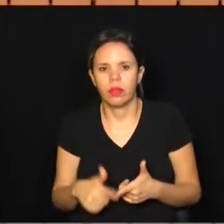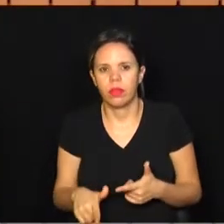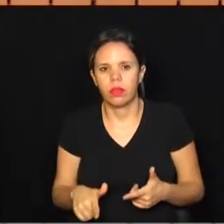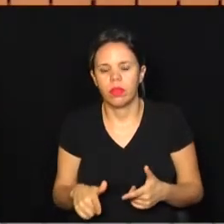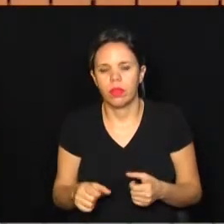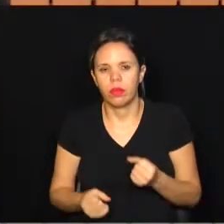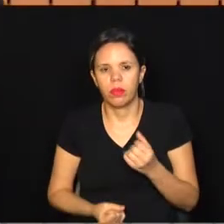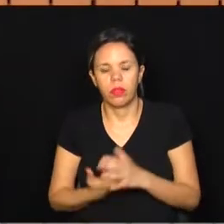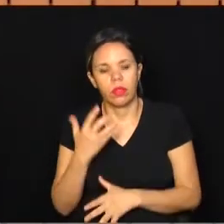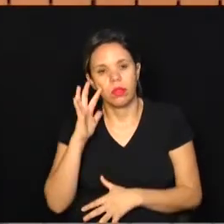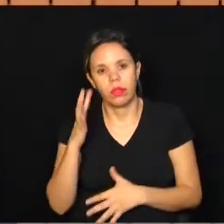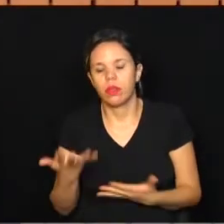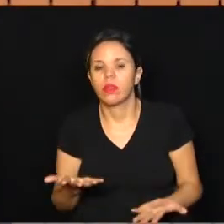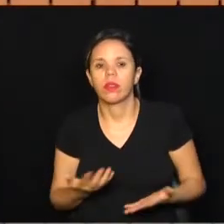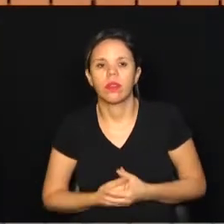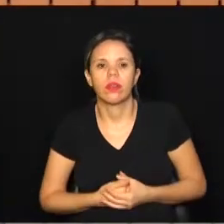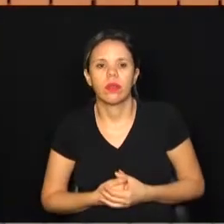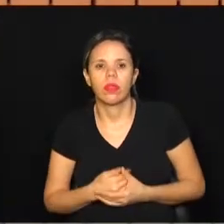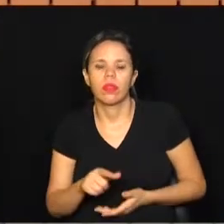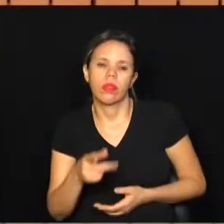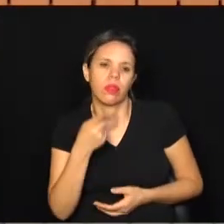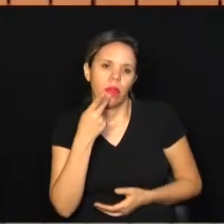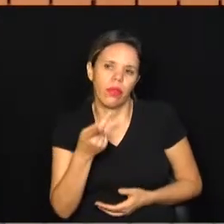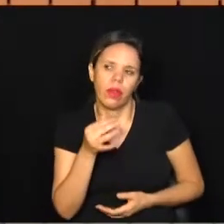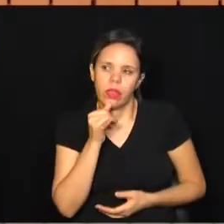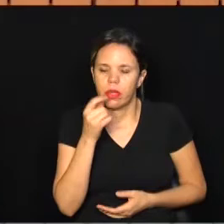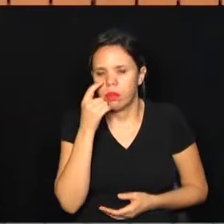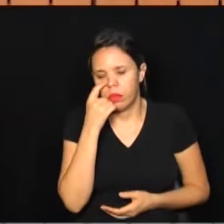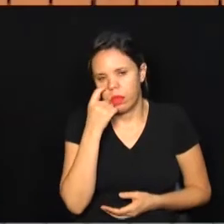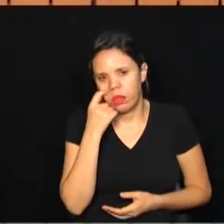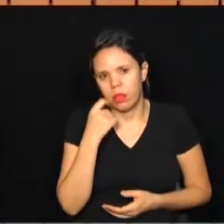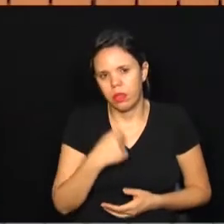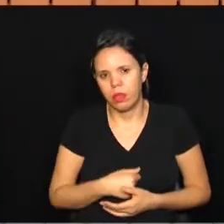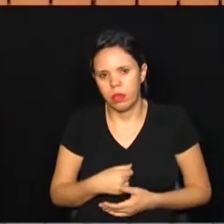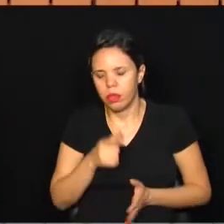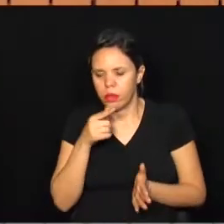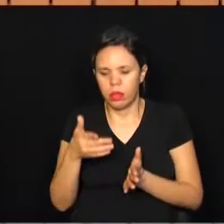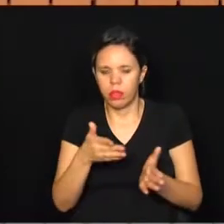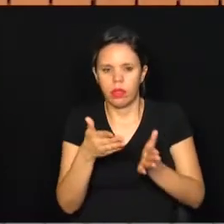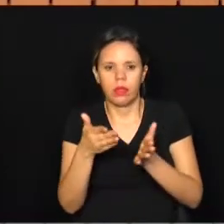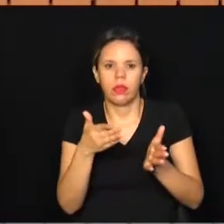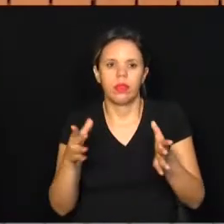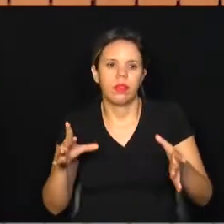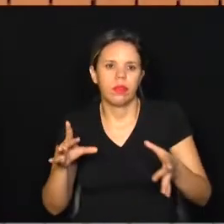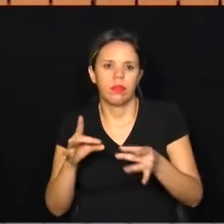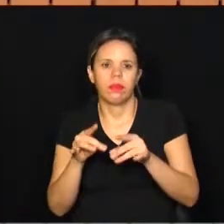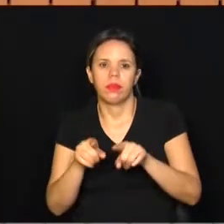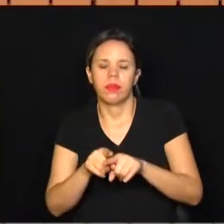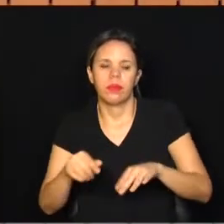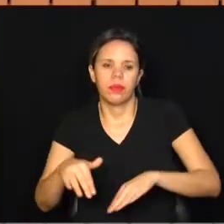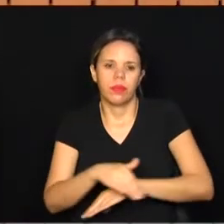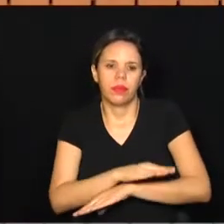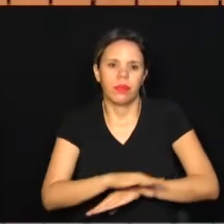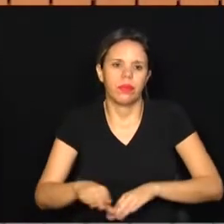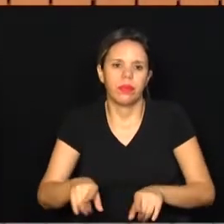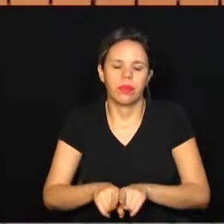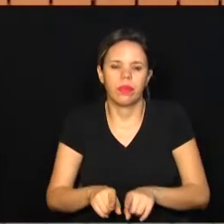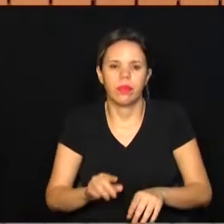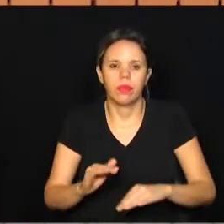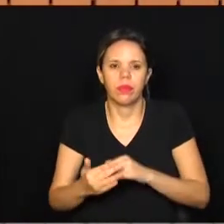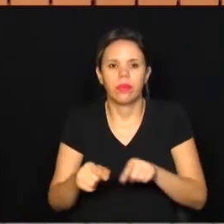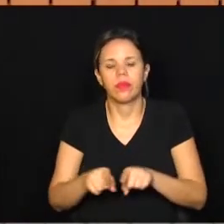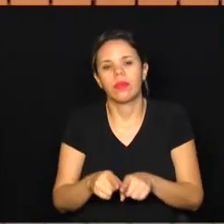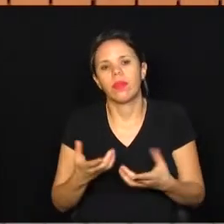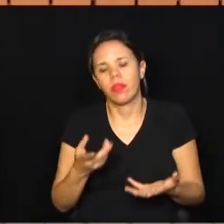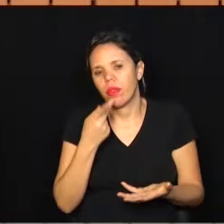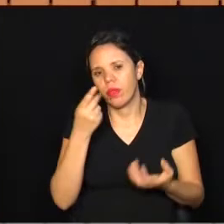poderia ser uma solução. A senhora falou sobre vias paralelas, à ferrovia, se eu entendi bem. Eu